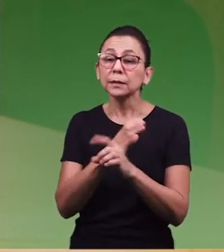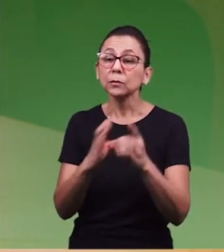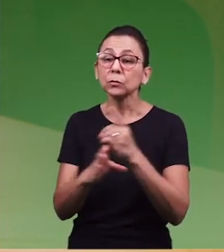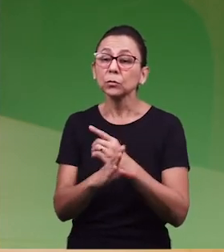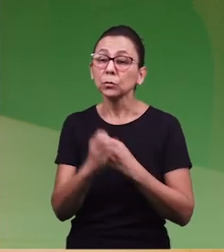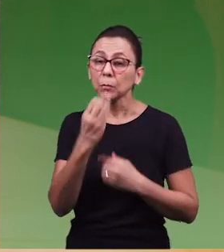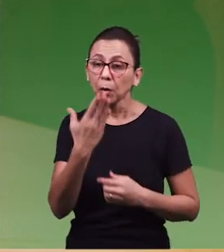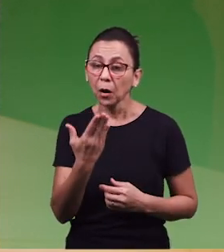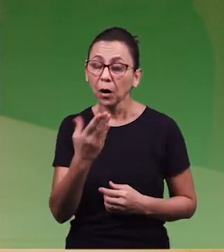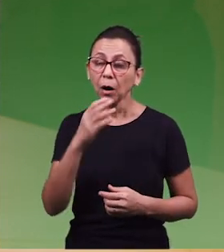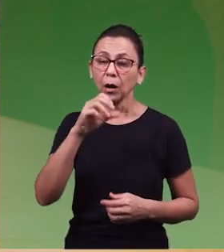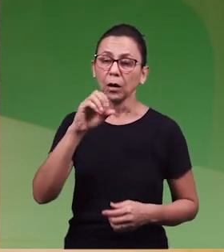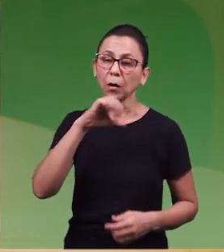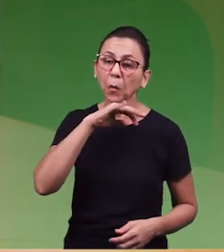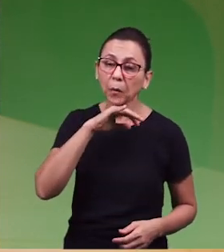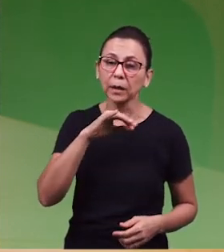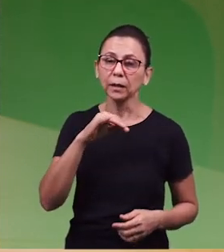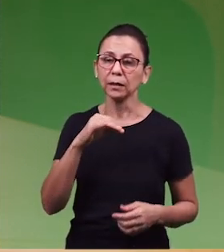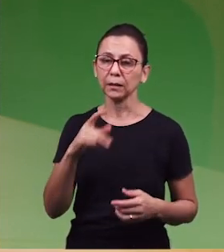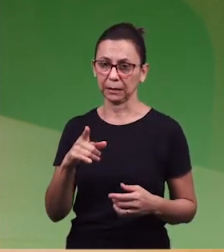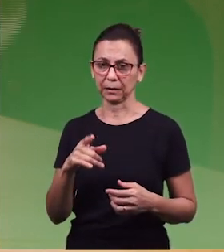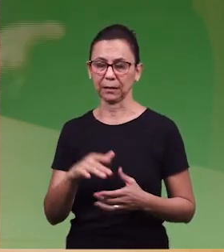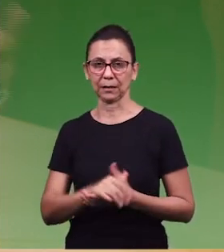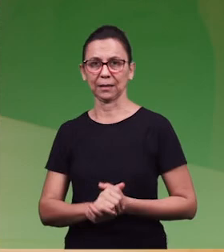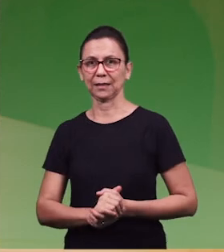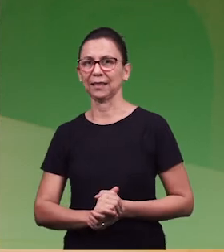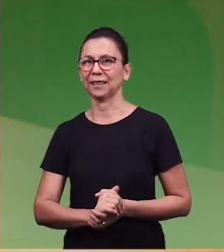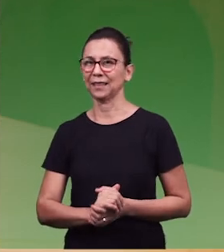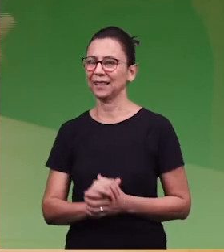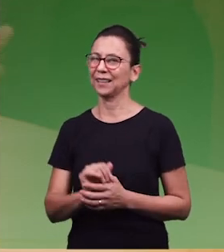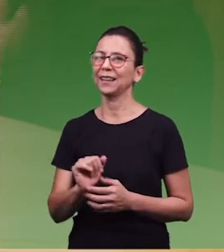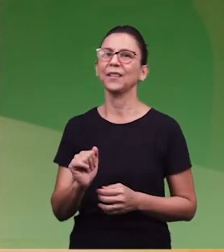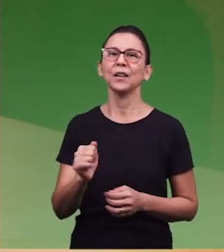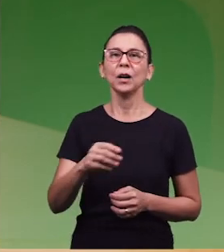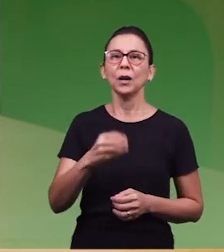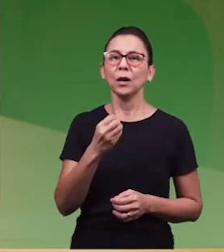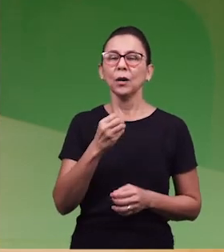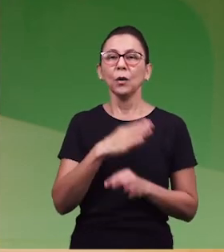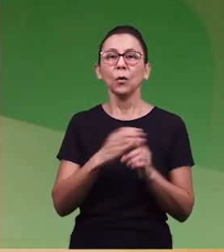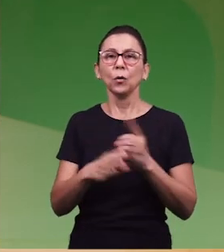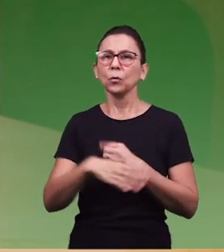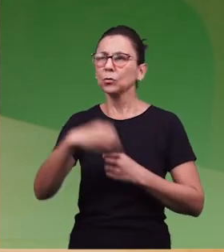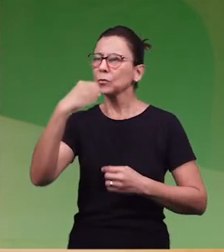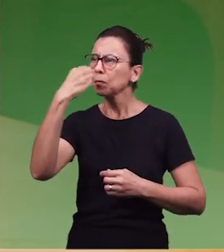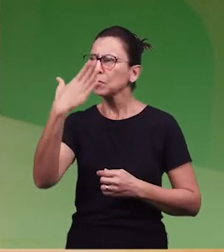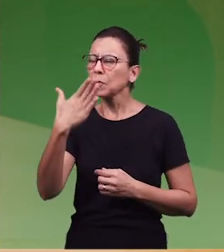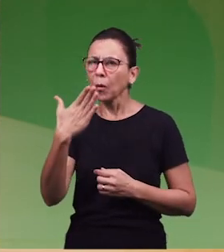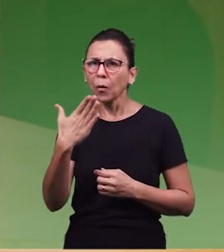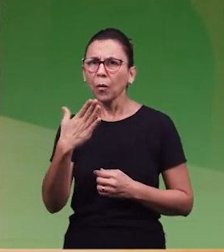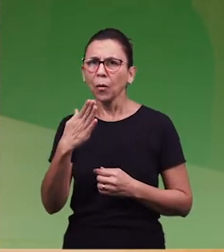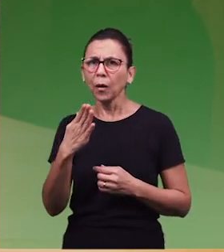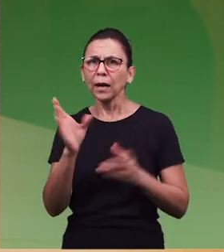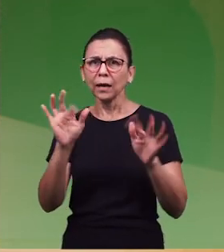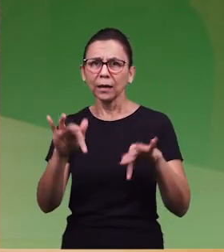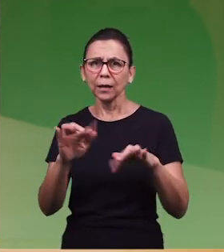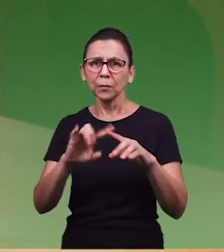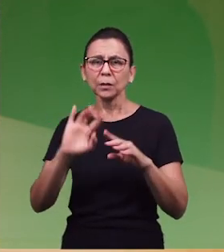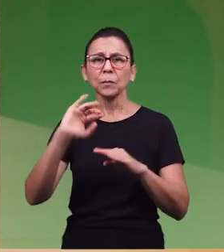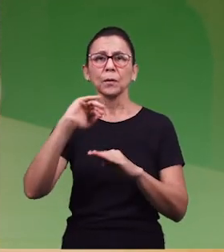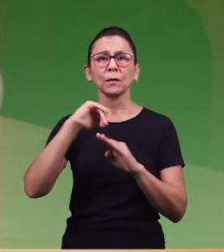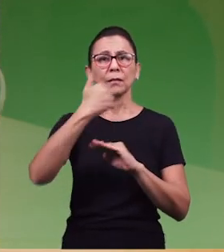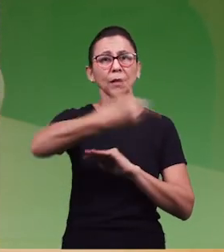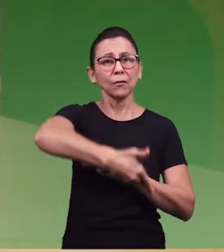irmãos depois do lado de fora ficavam o tempo todo comentando sobre o culto, então era como se fosse um segundo culto. Então